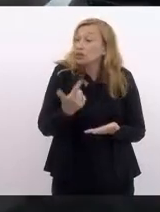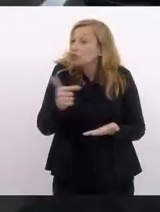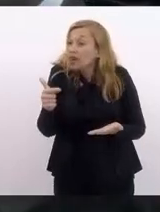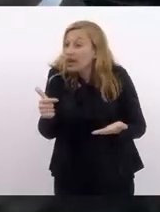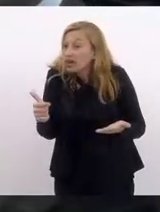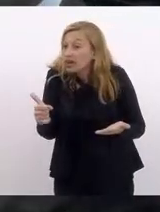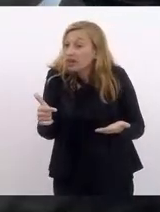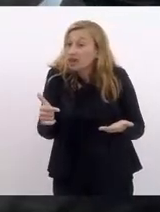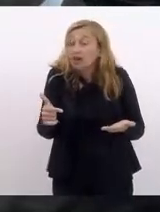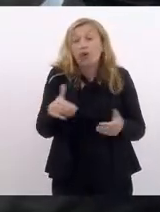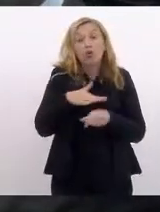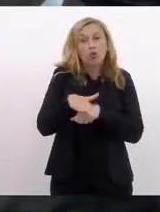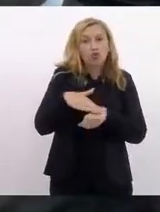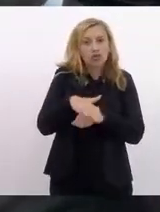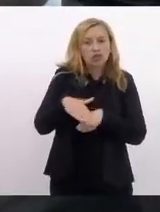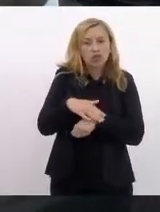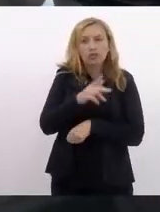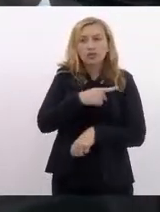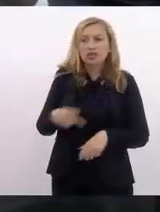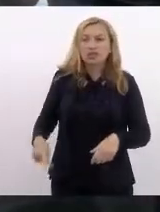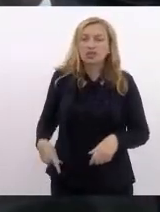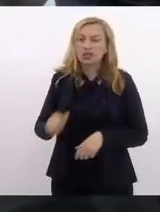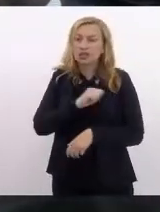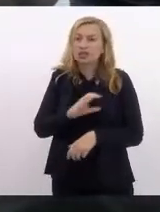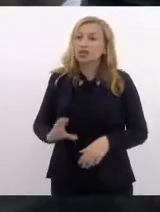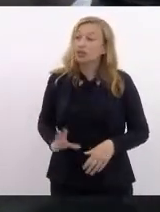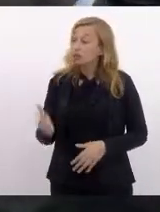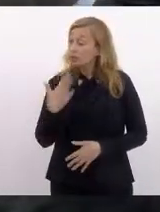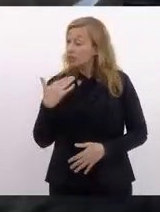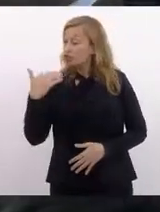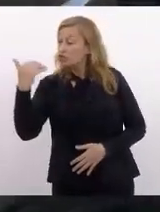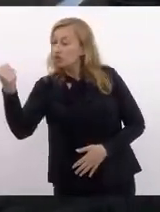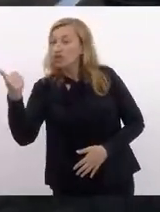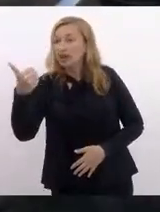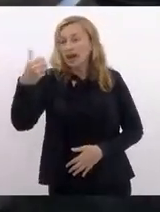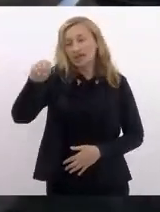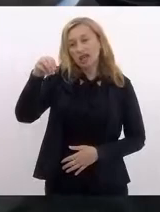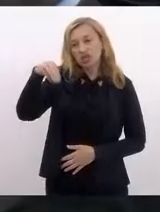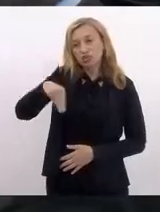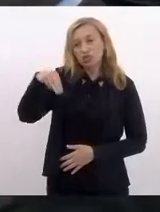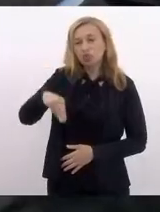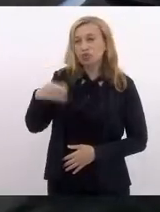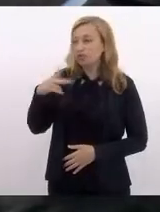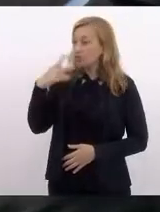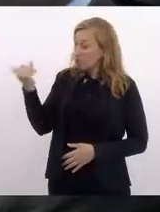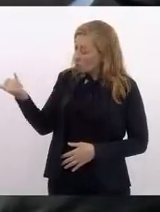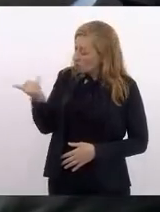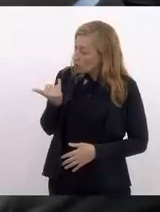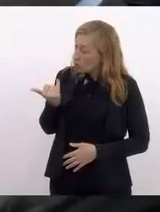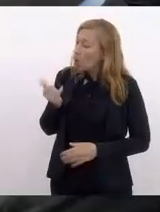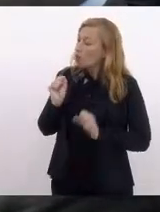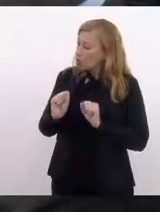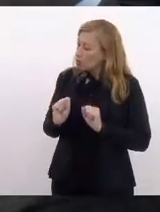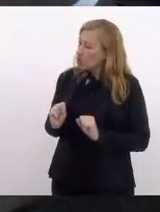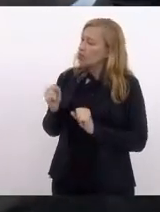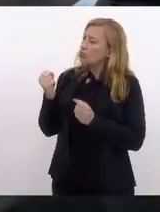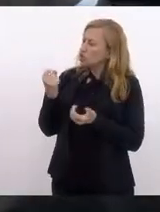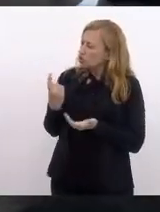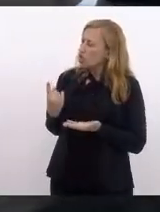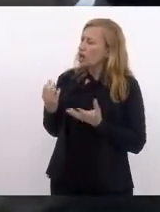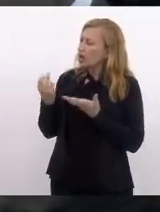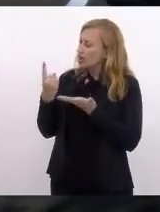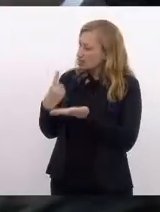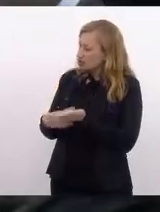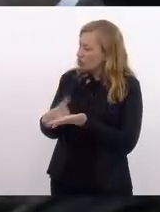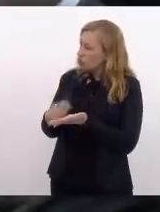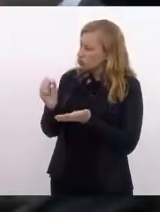e não orar eu conversei com o presente adoecimento que me chamou a 10 minutos atrás Márcio podemos chegar nessa conclusão